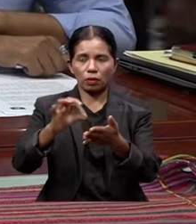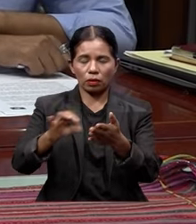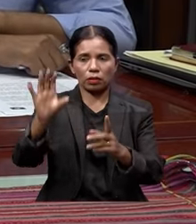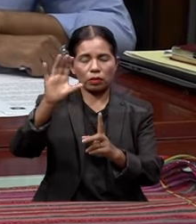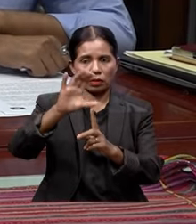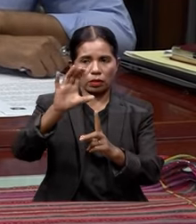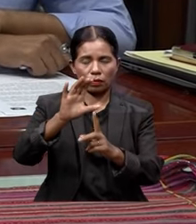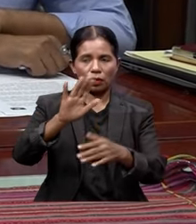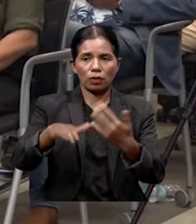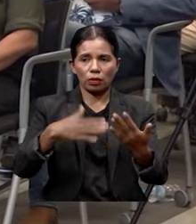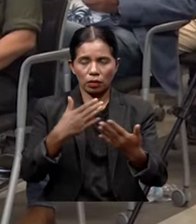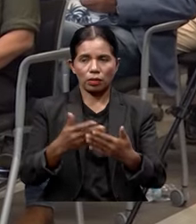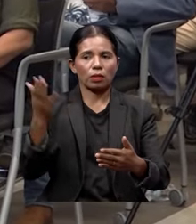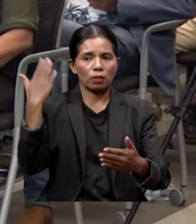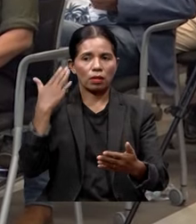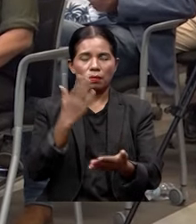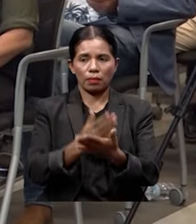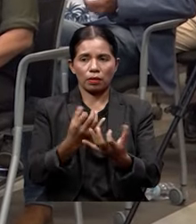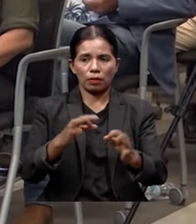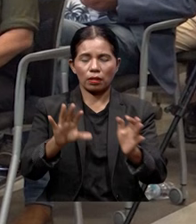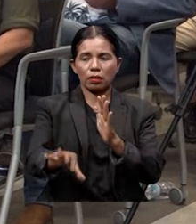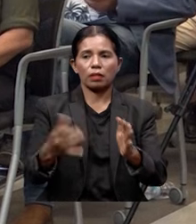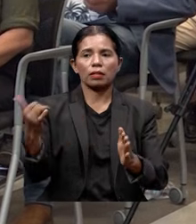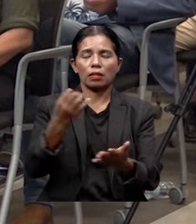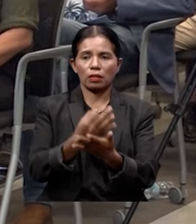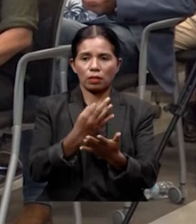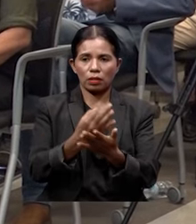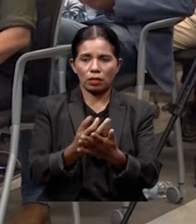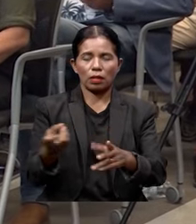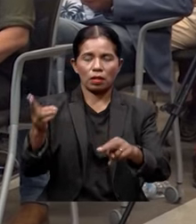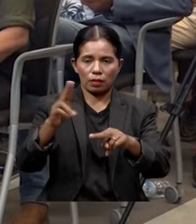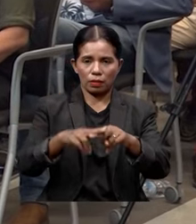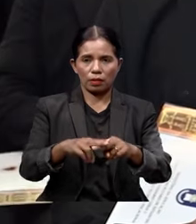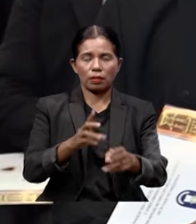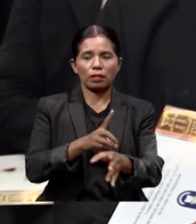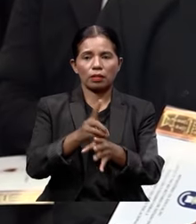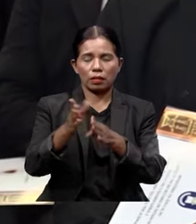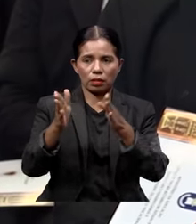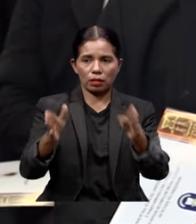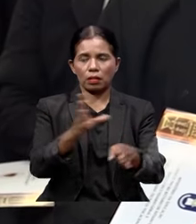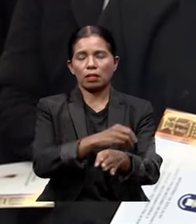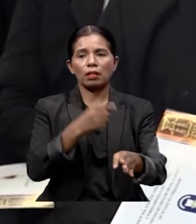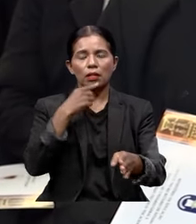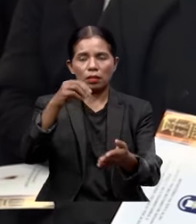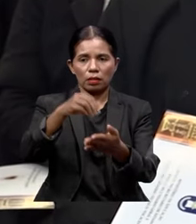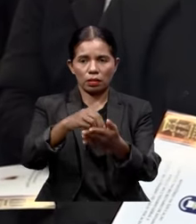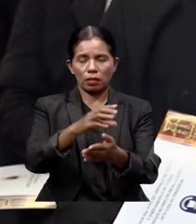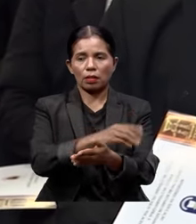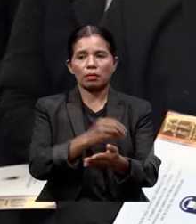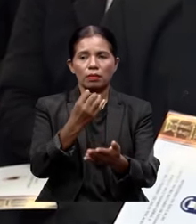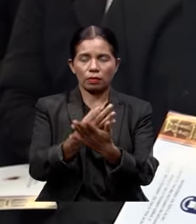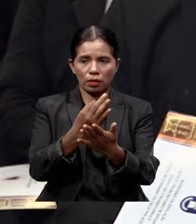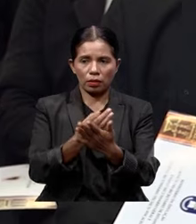chefia cessante Sira Nebemba que zonera ona, atorretan Sira nia osa retroativo. Direção Recursos Humanos propõe ona para parte